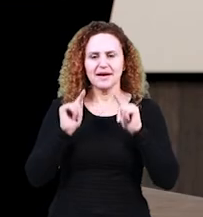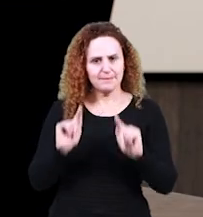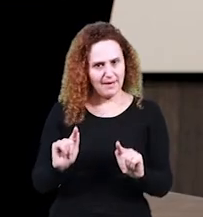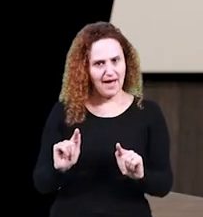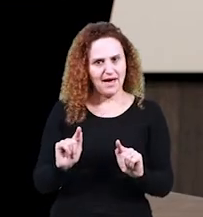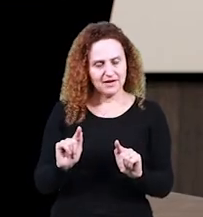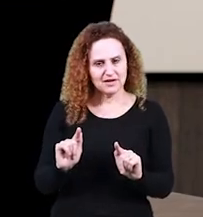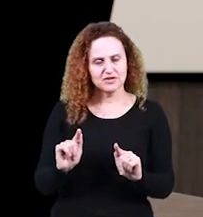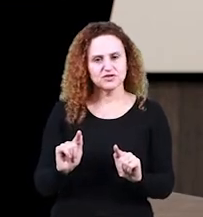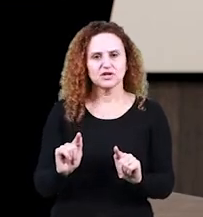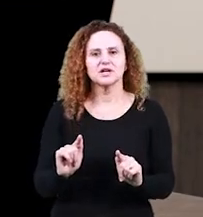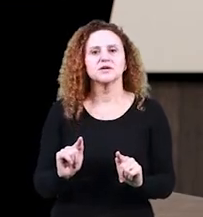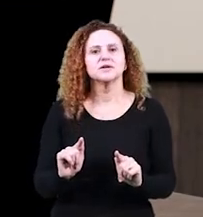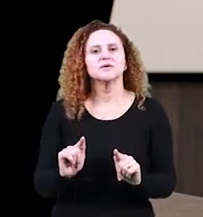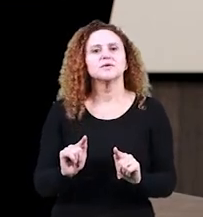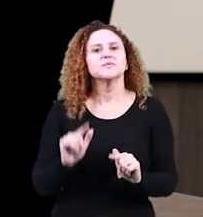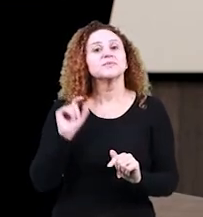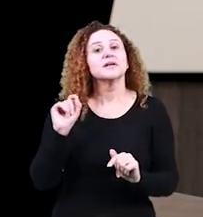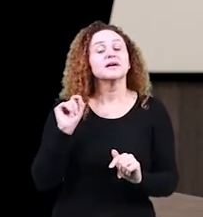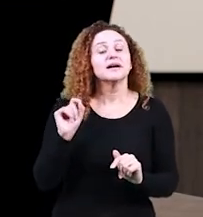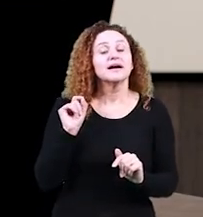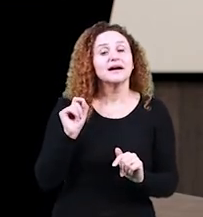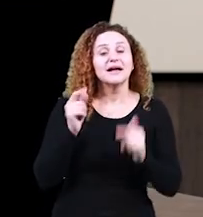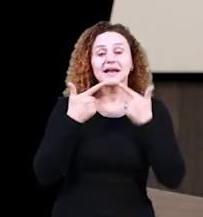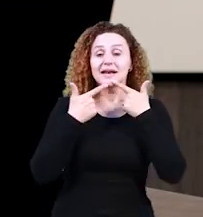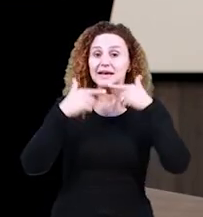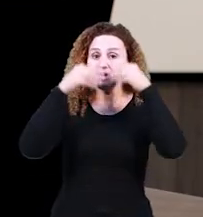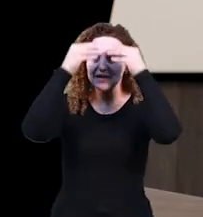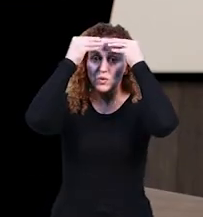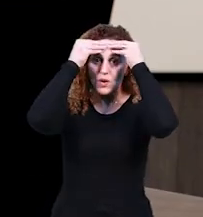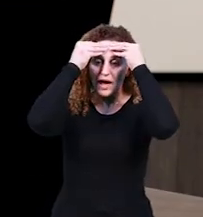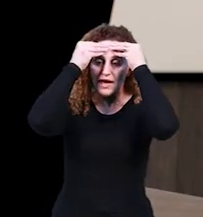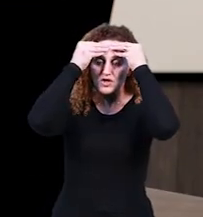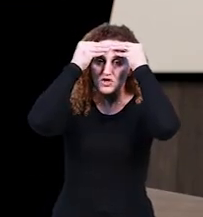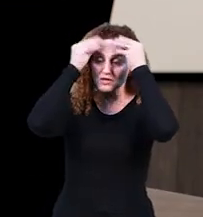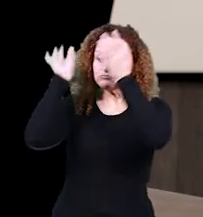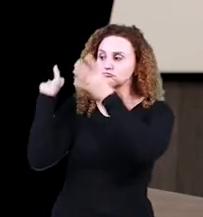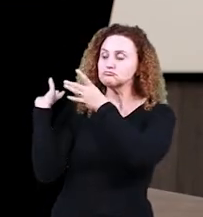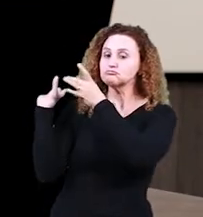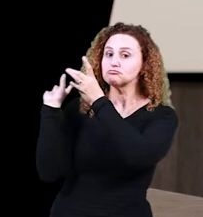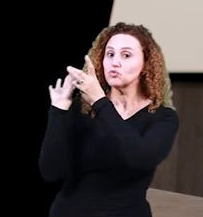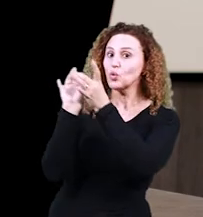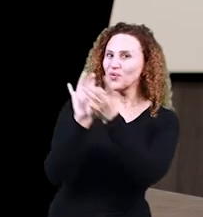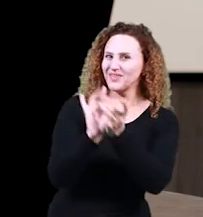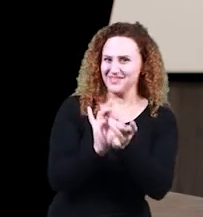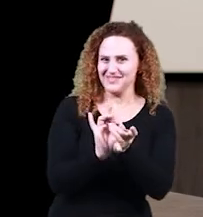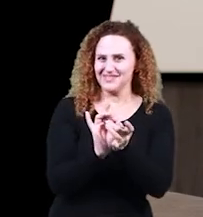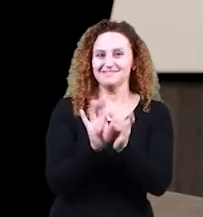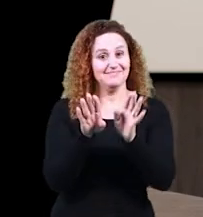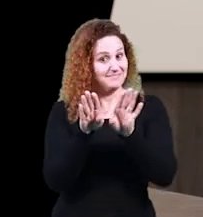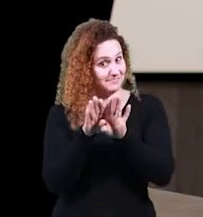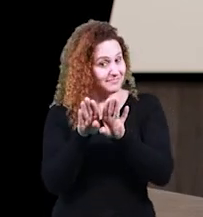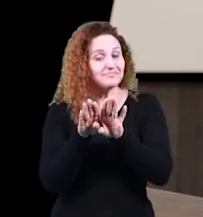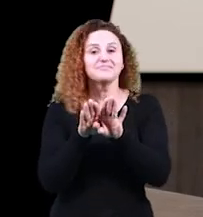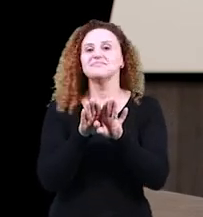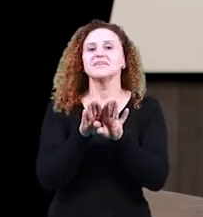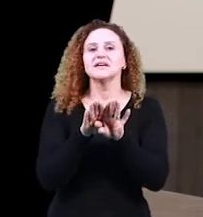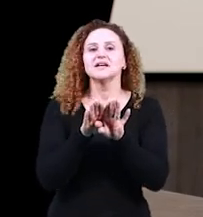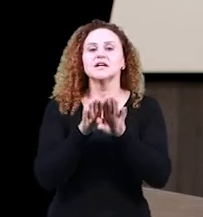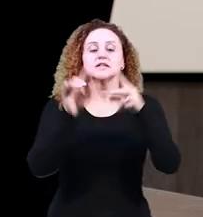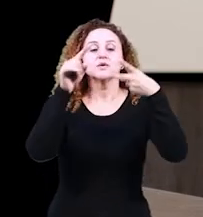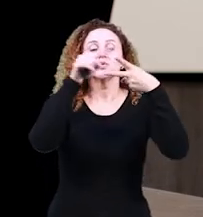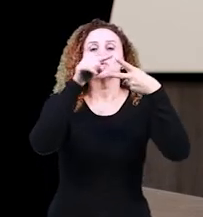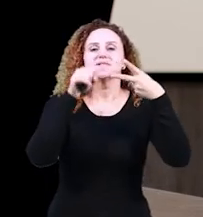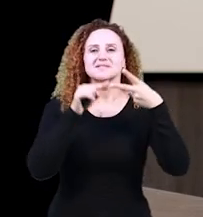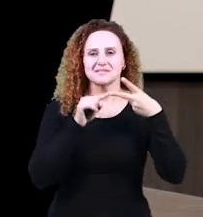dessa gramática Universal internalizada no sério cérebro a linguagem do Meio onde que ela odeia onde ela vive né Então